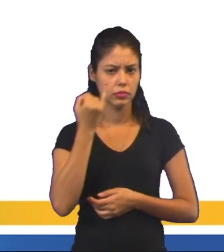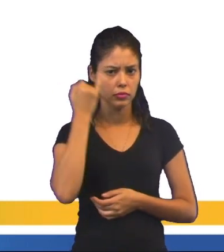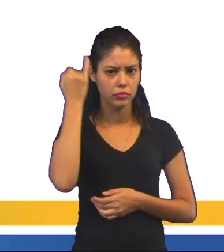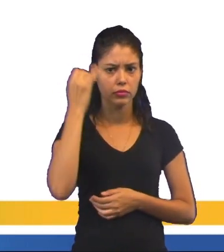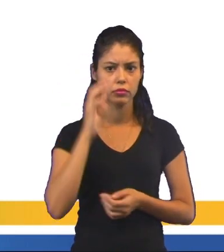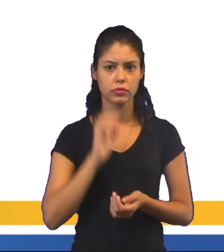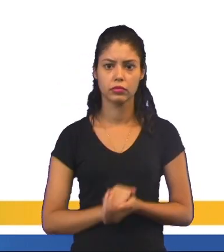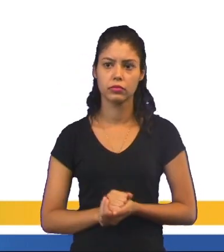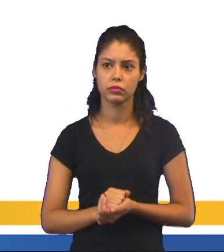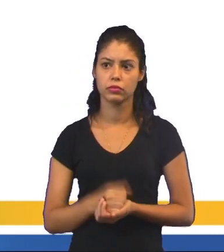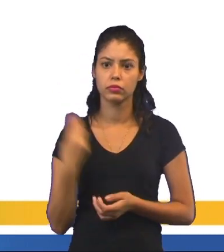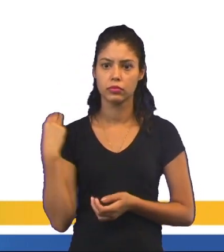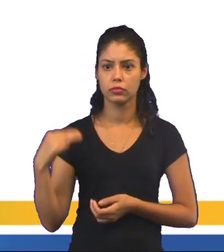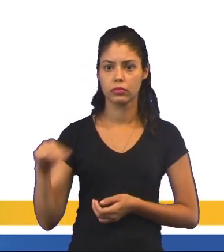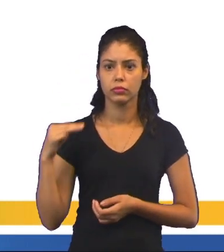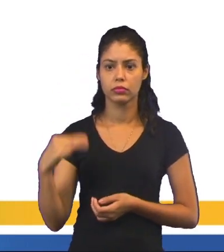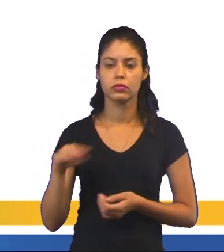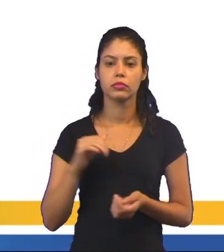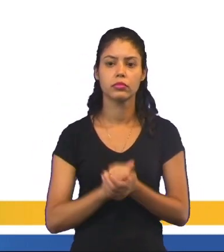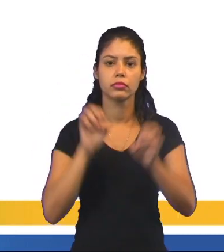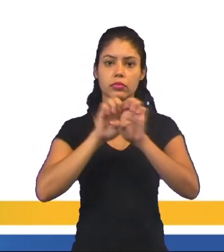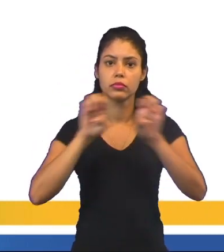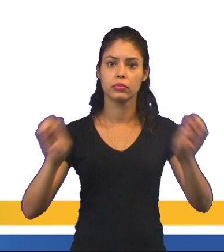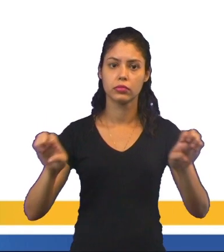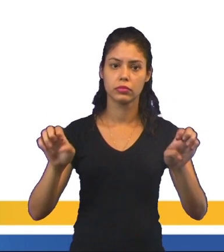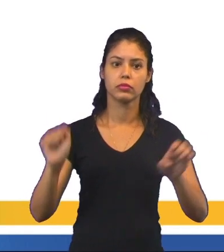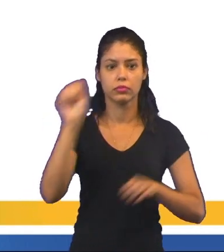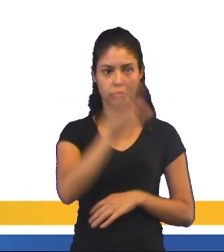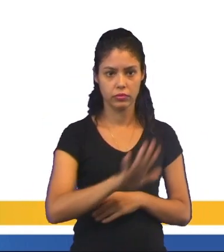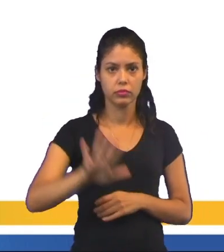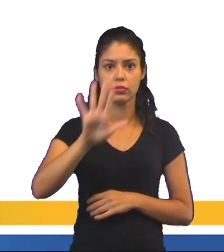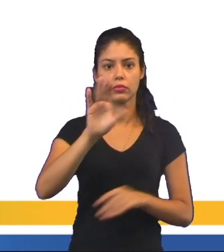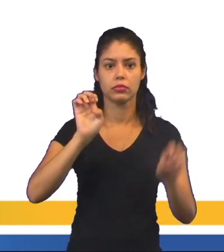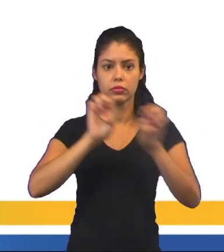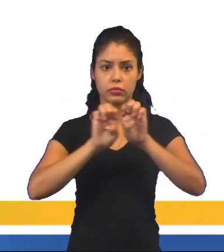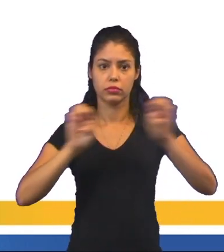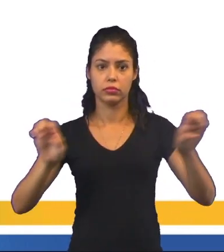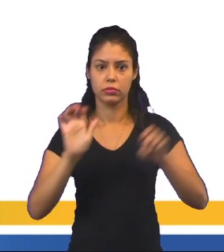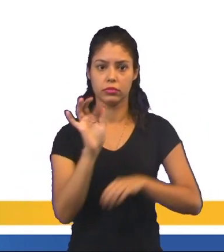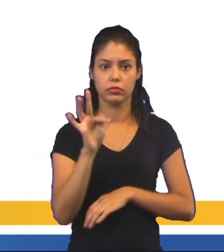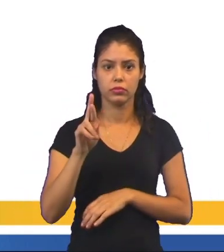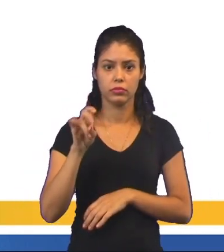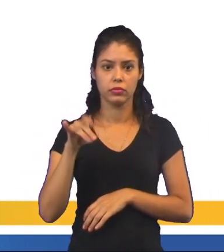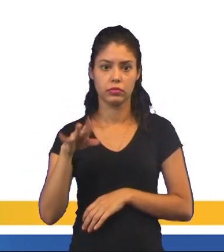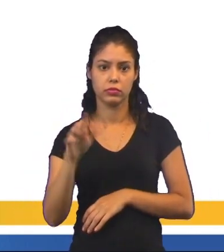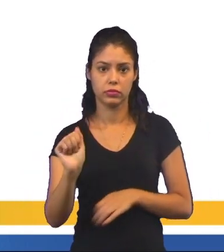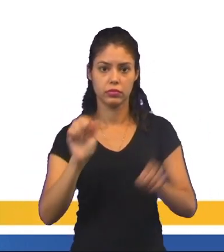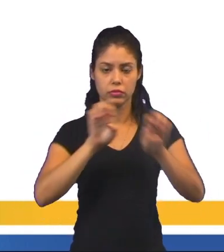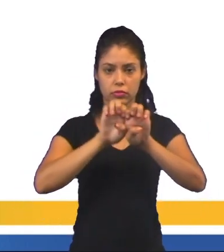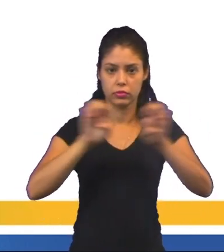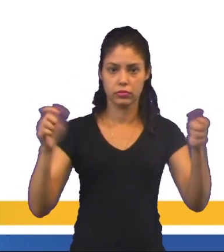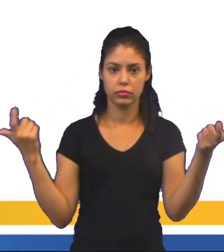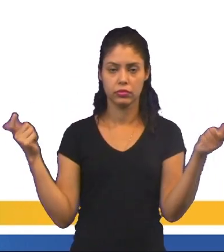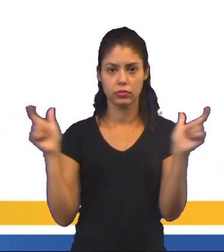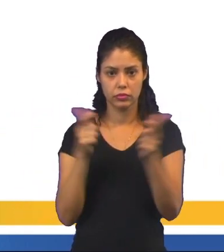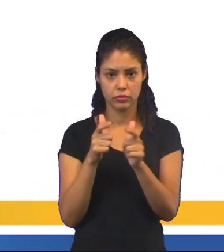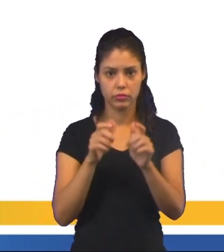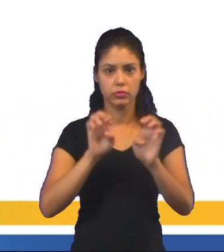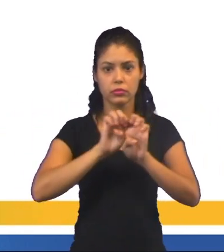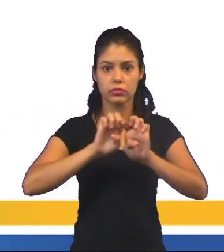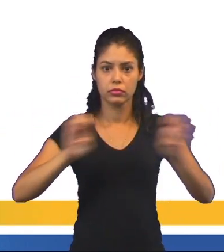as principais expressões matemáticas são equação geral equação fundamental